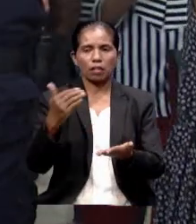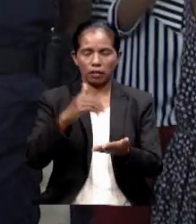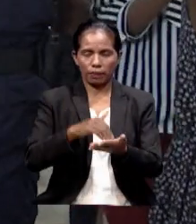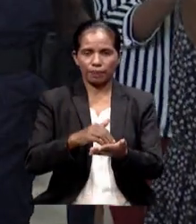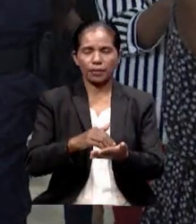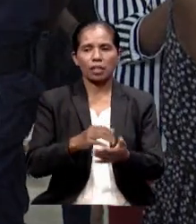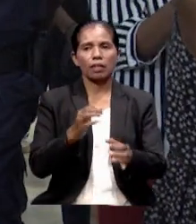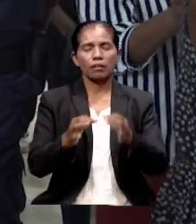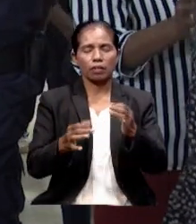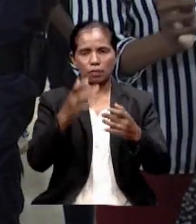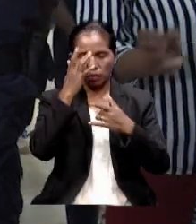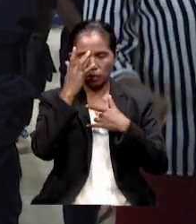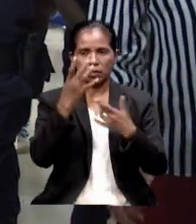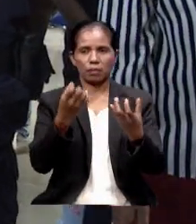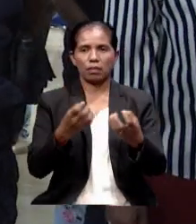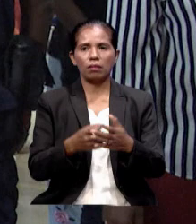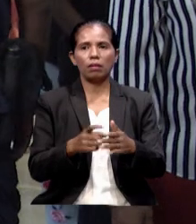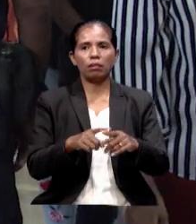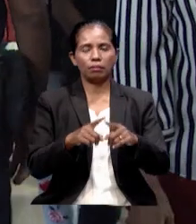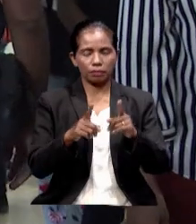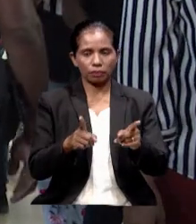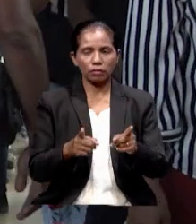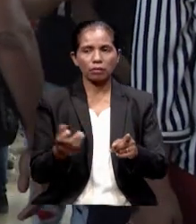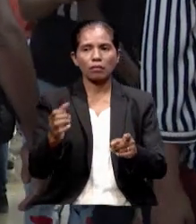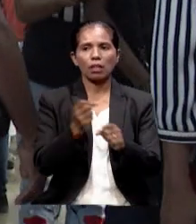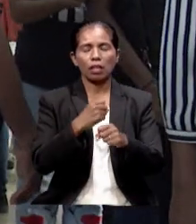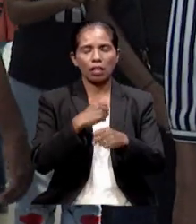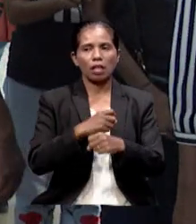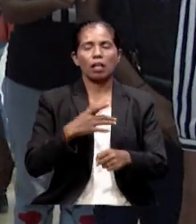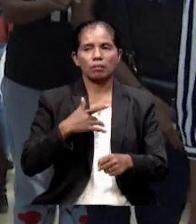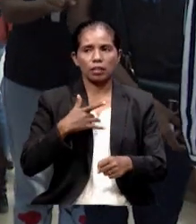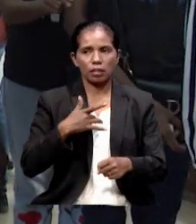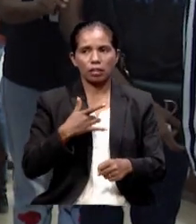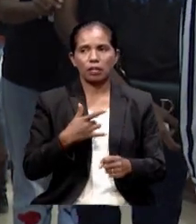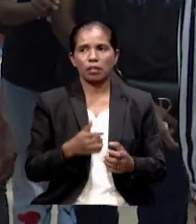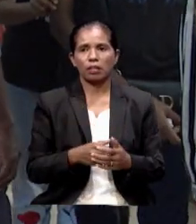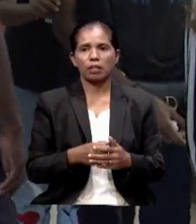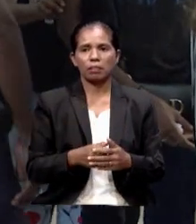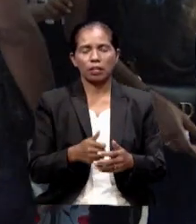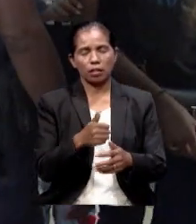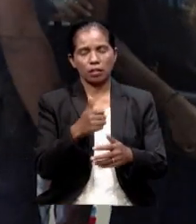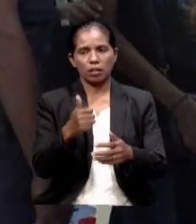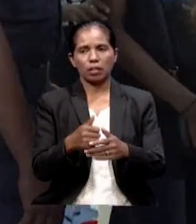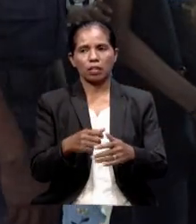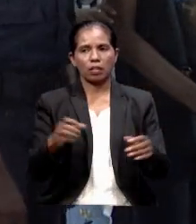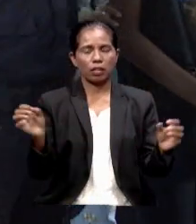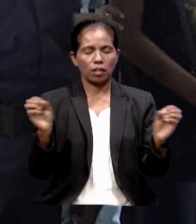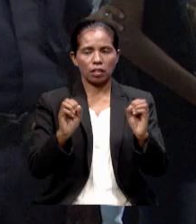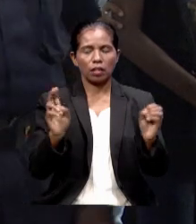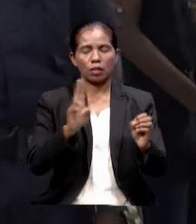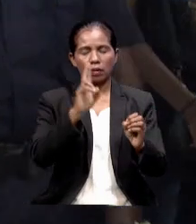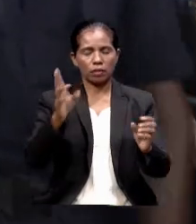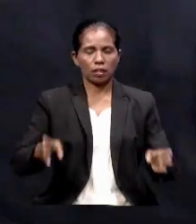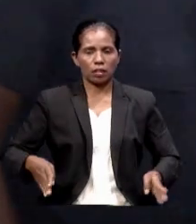nia stroke nia nia larang mai be buat ida nebe maka halo ami sinte o inselu que tuan maka nia la uja cadeira